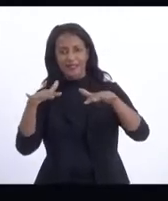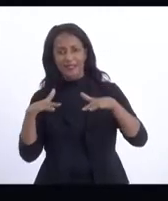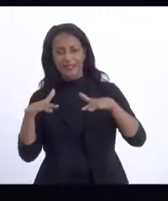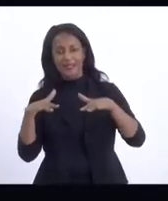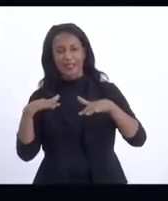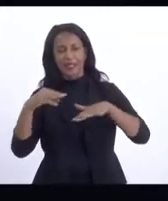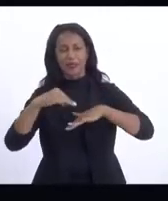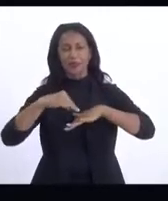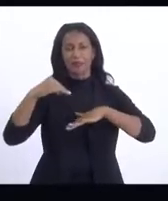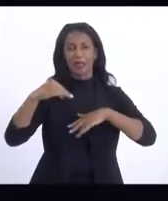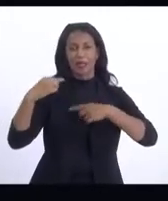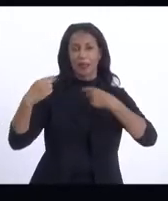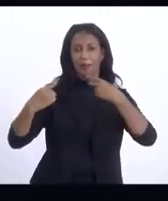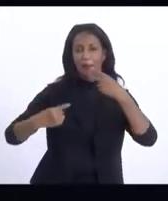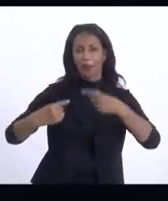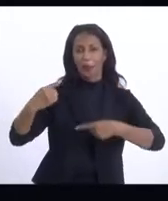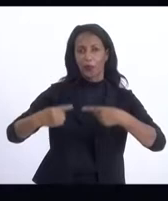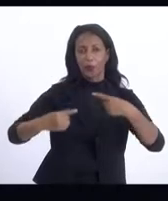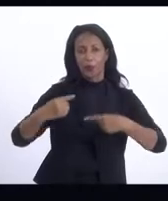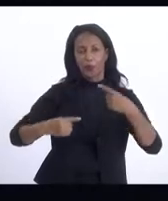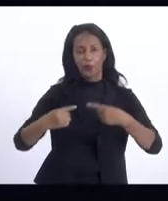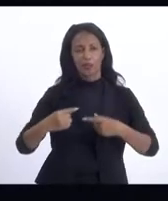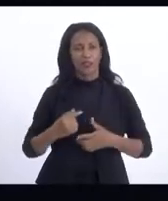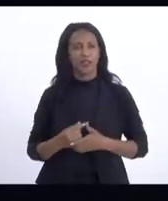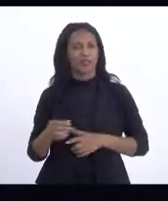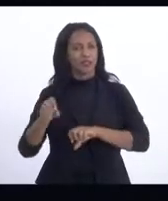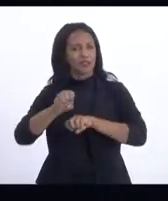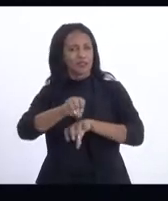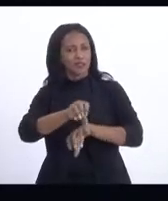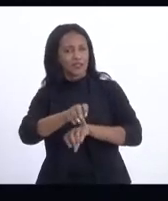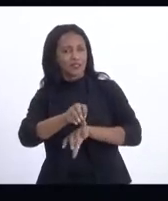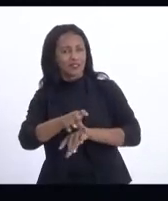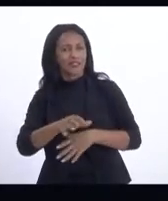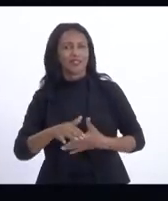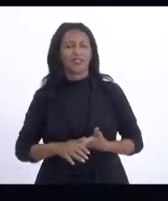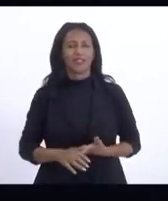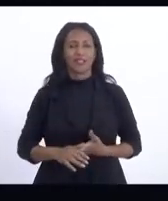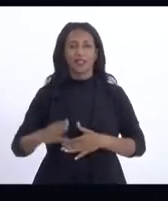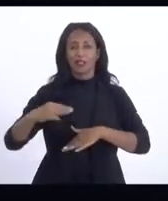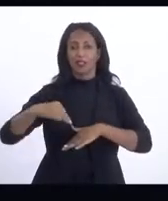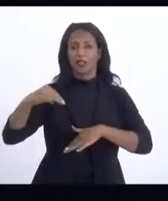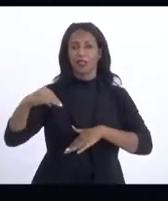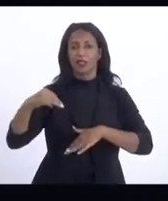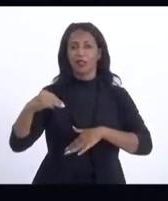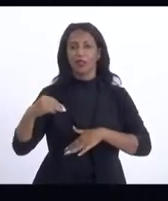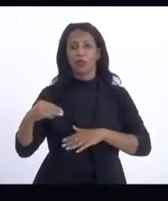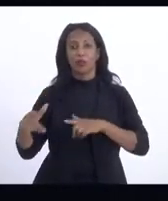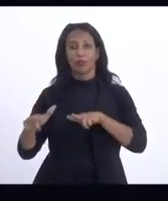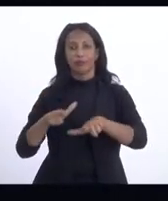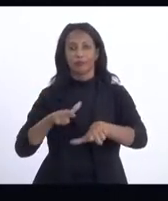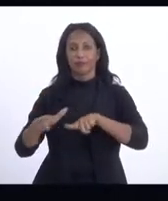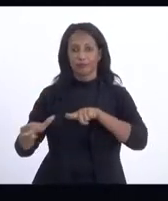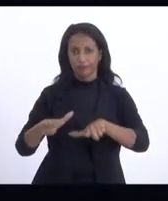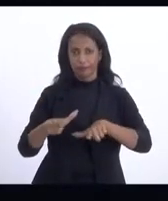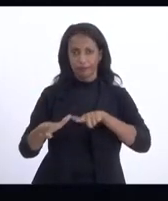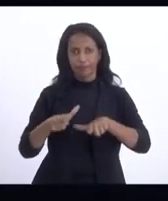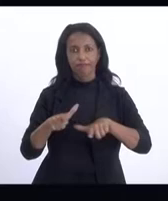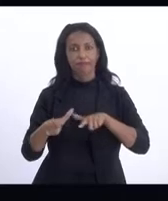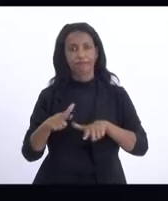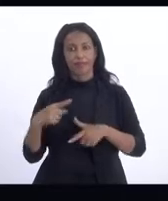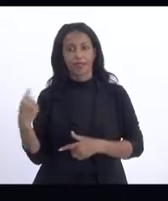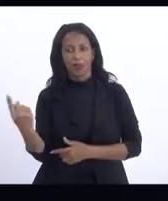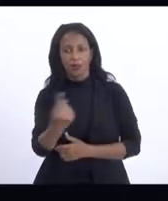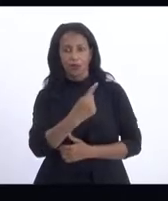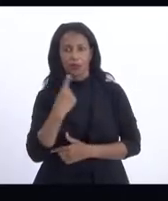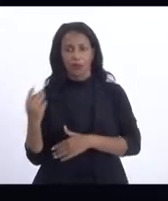da política, os mestres da educação, do ensino e os mestres do emprego, né, que são os nossos